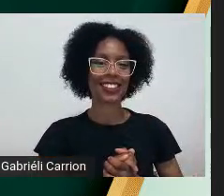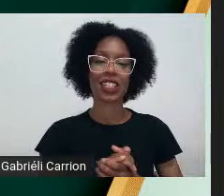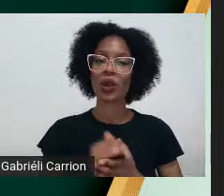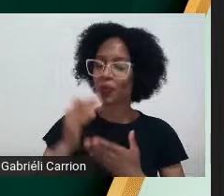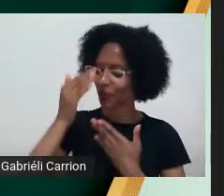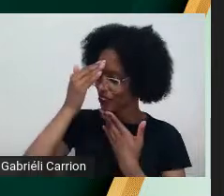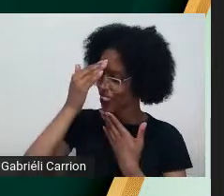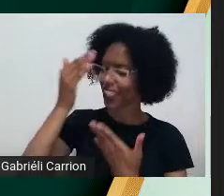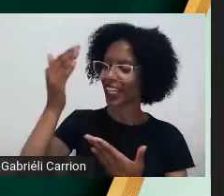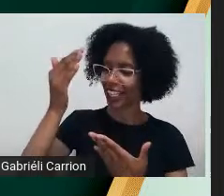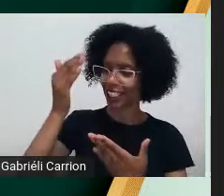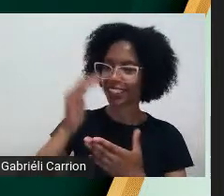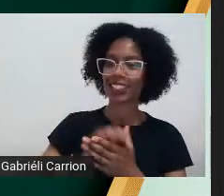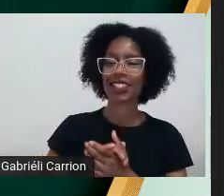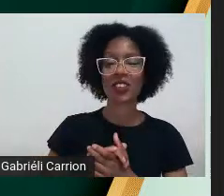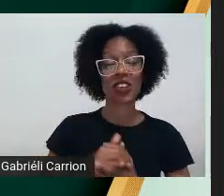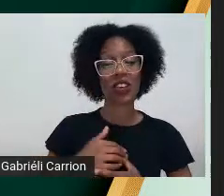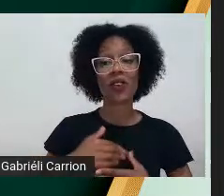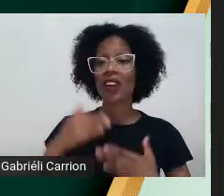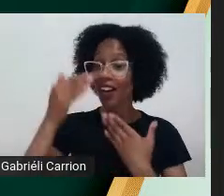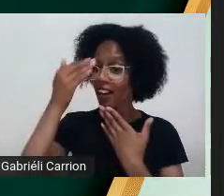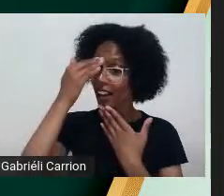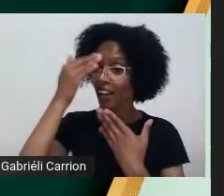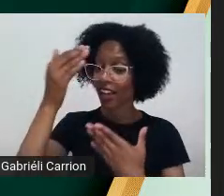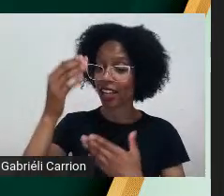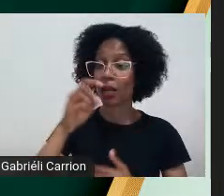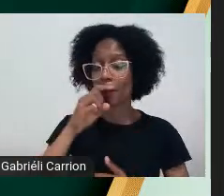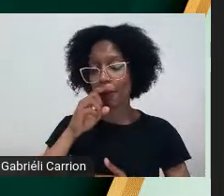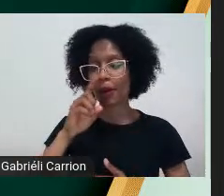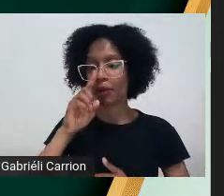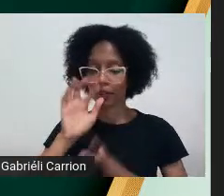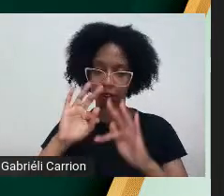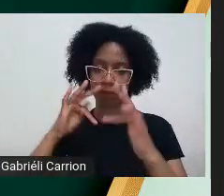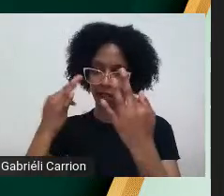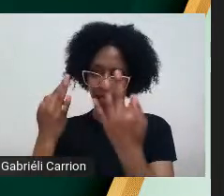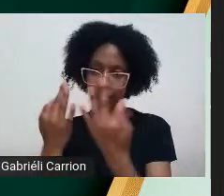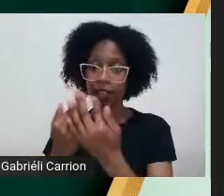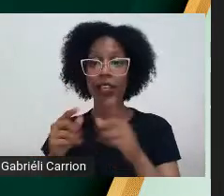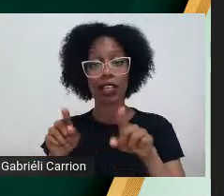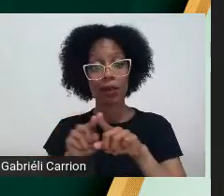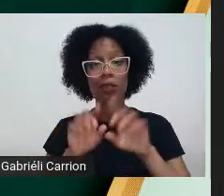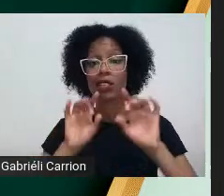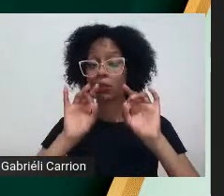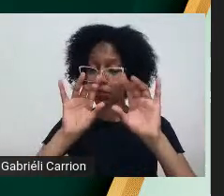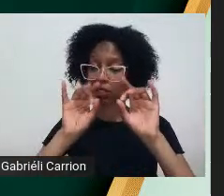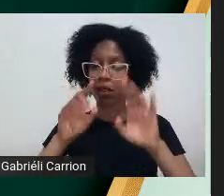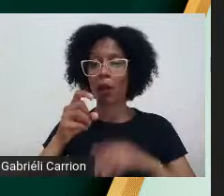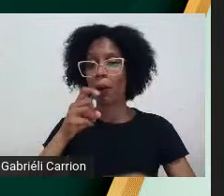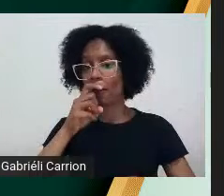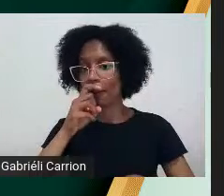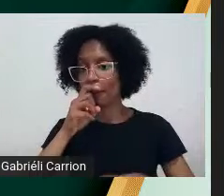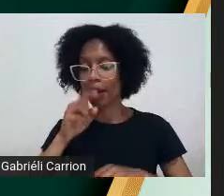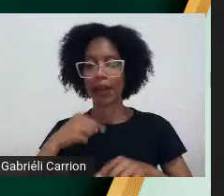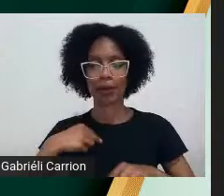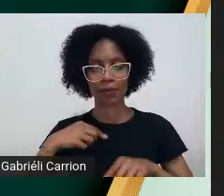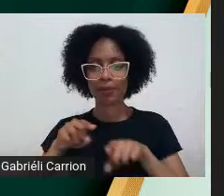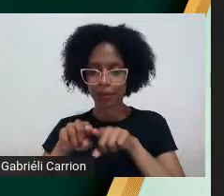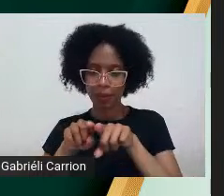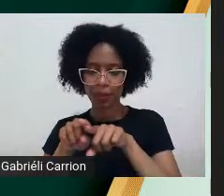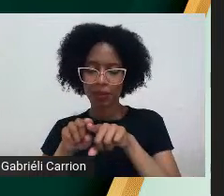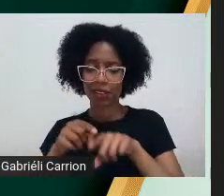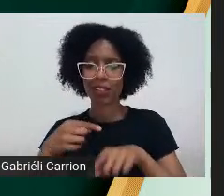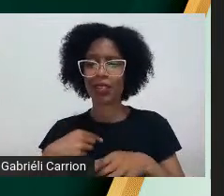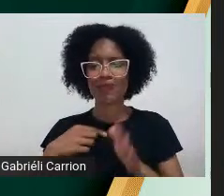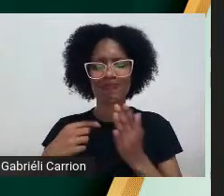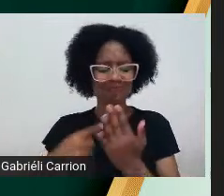Muito obrigada. Agradeço aos meus familiares, em especial aos meus pais e meu irmão, que sem eles esse sonho nunca